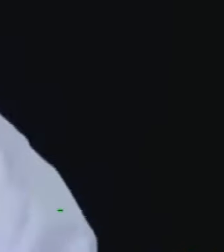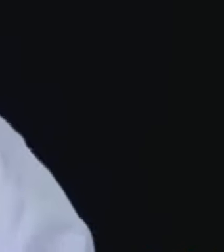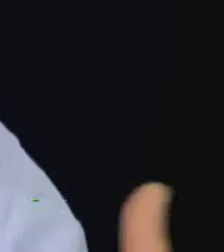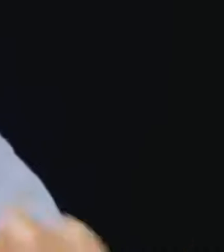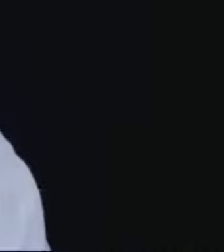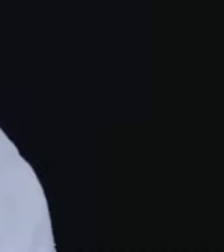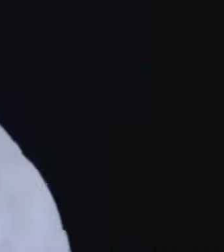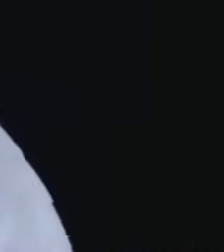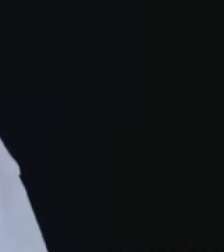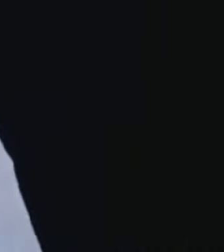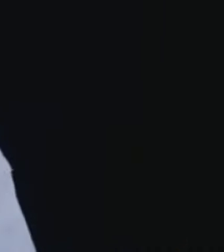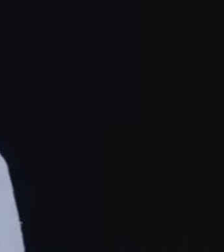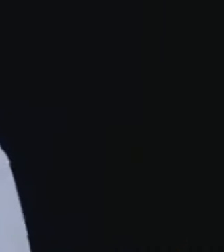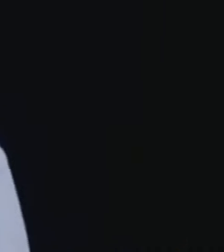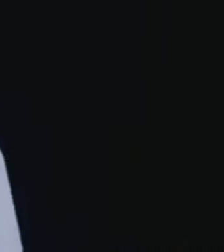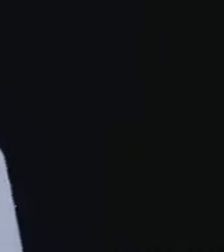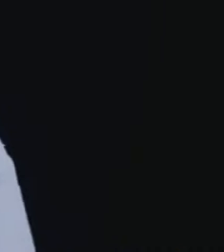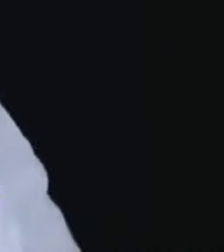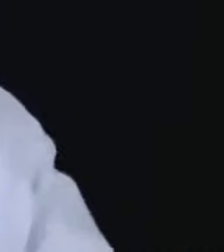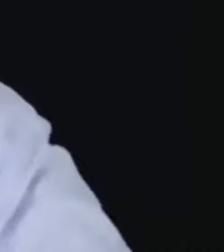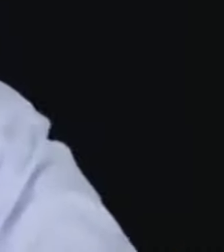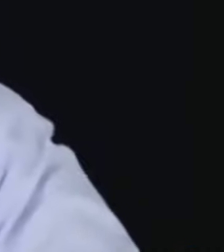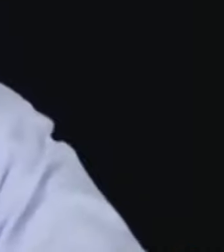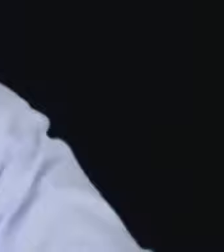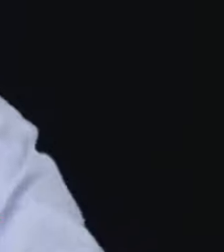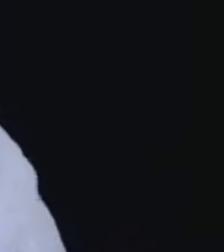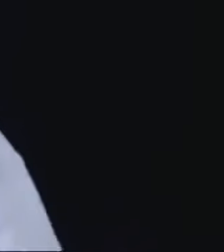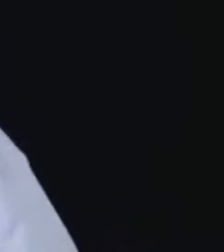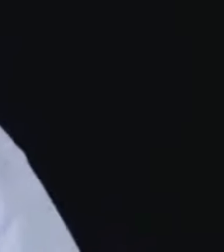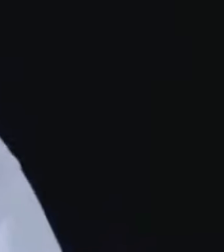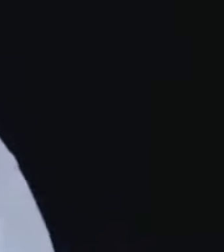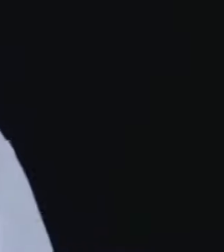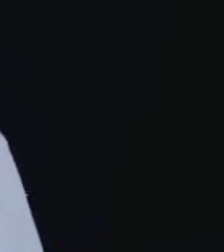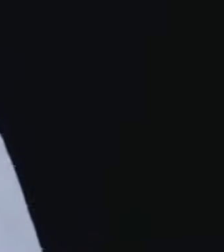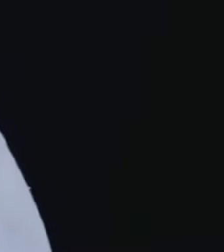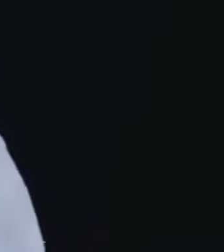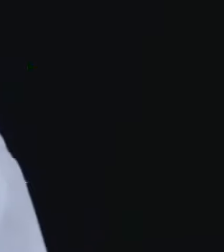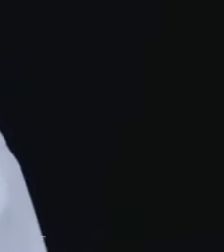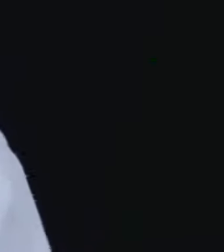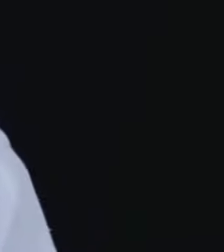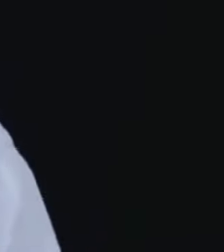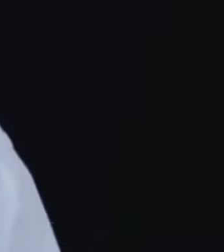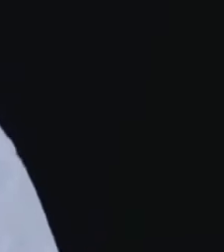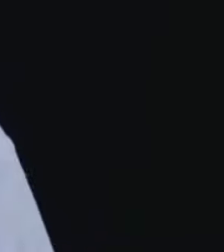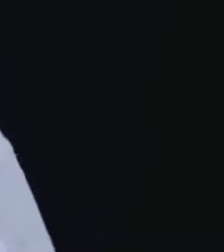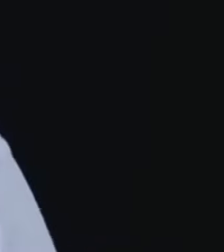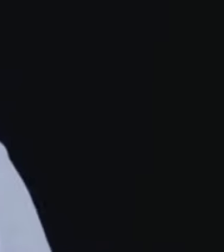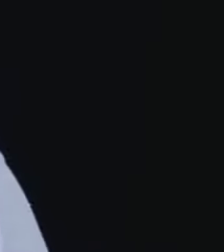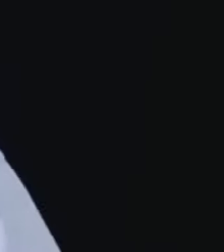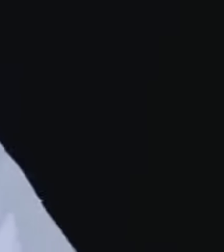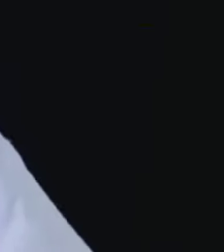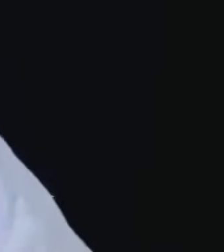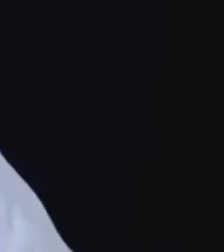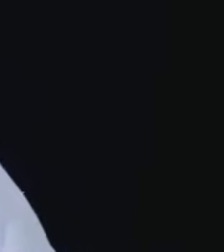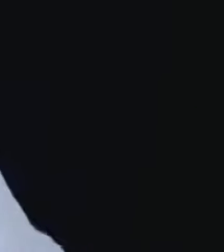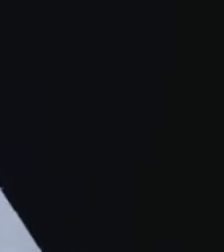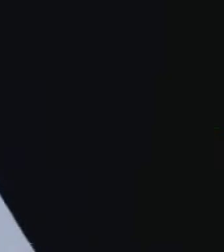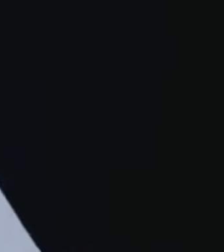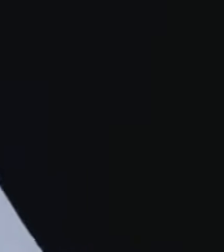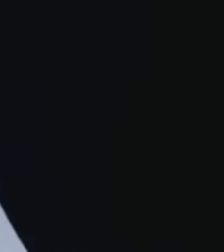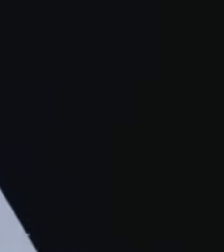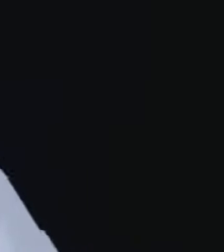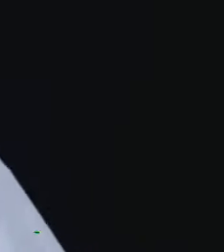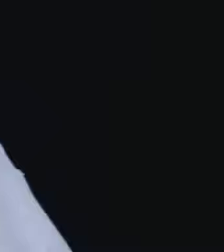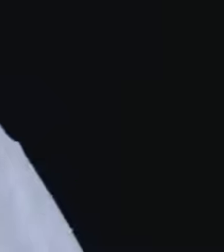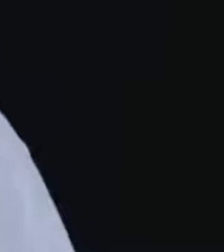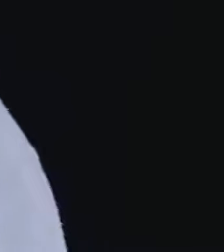e desmedidos honorários, as vossas infames e vergonhosas mordomias regadas a vinhos